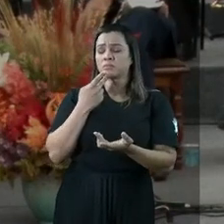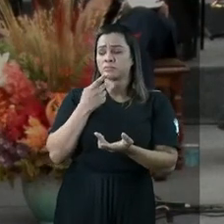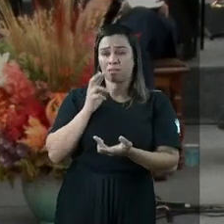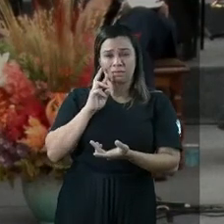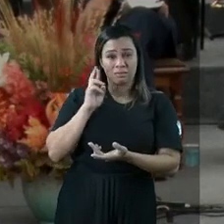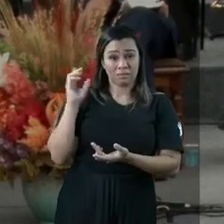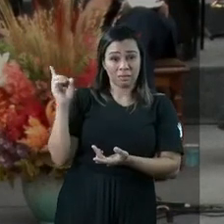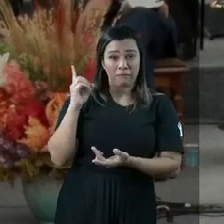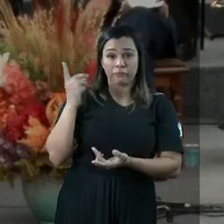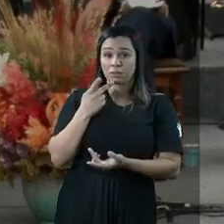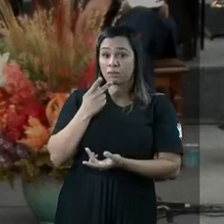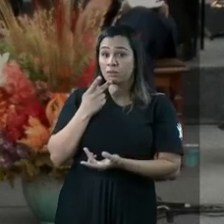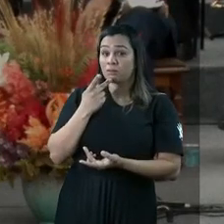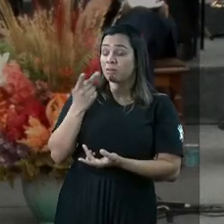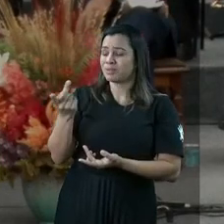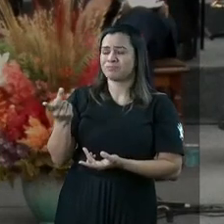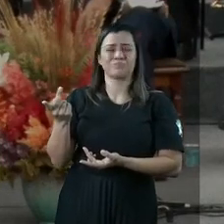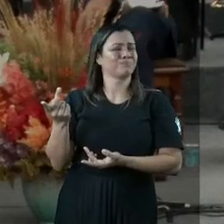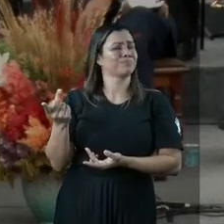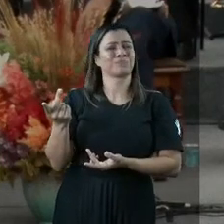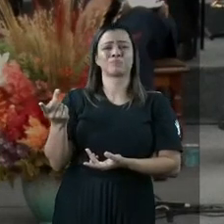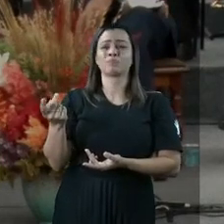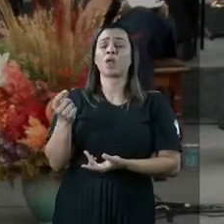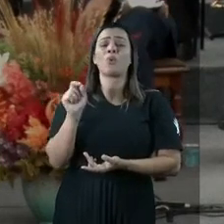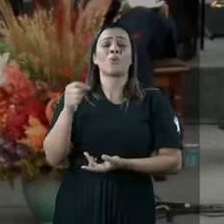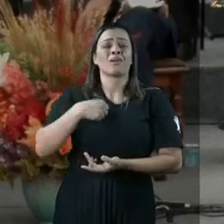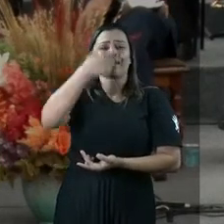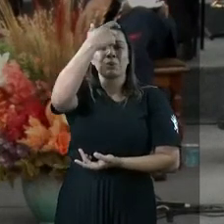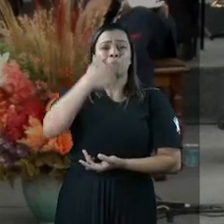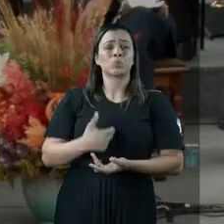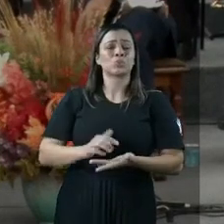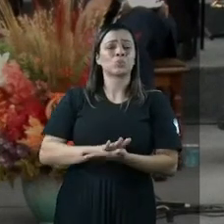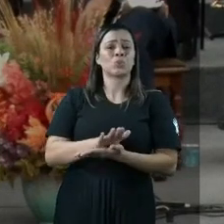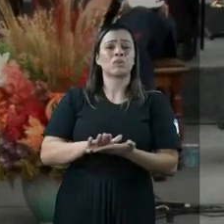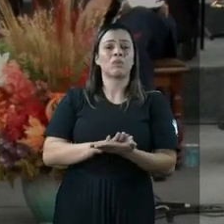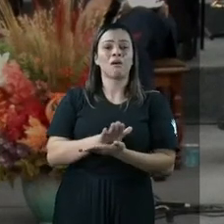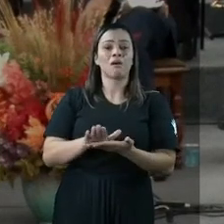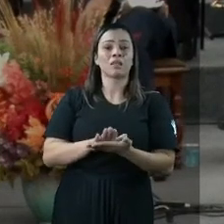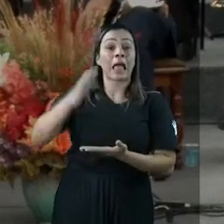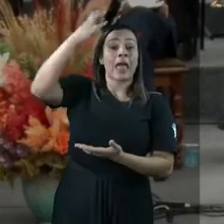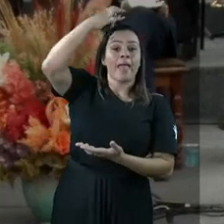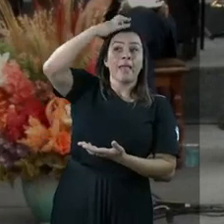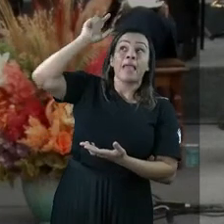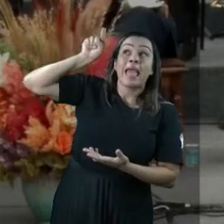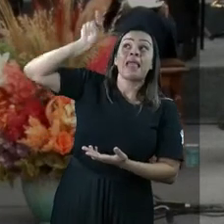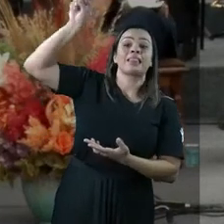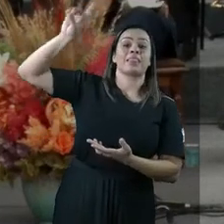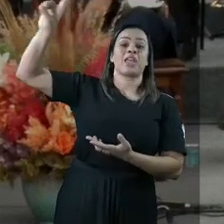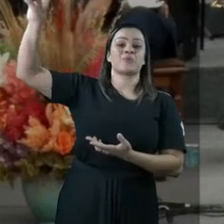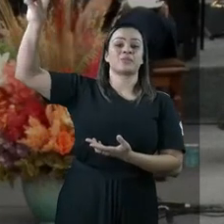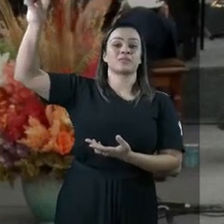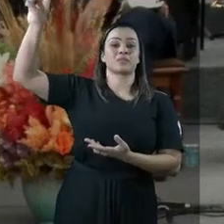se não tivesse um rei maior do que eu, que desse na Shekinah, na tampa do propiciatório. Porque